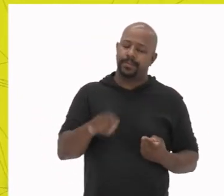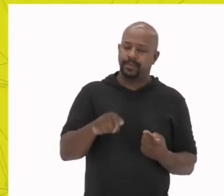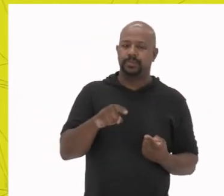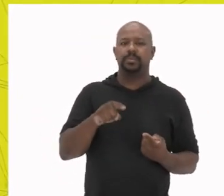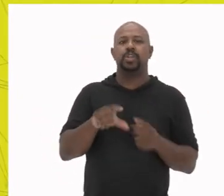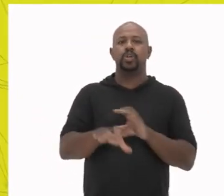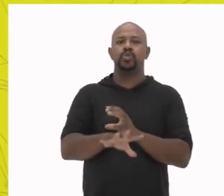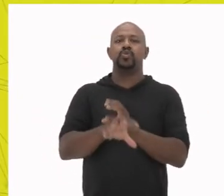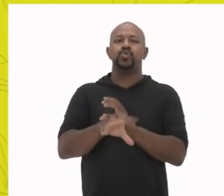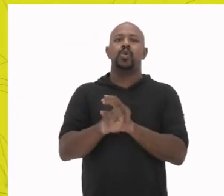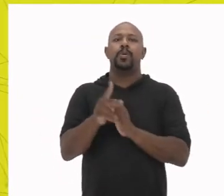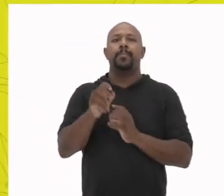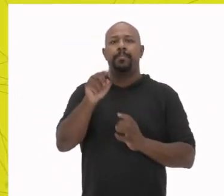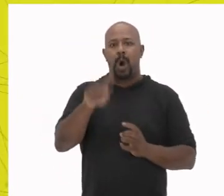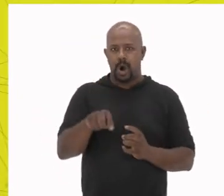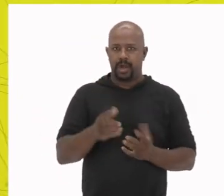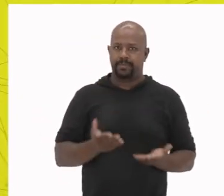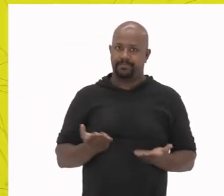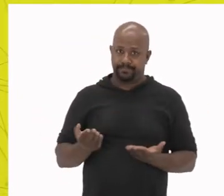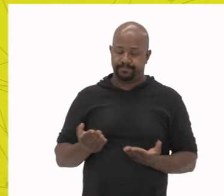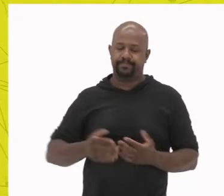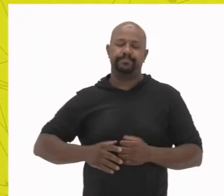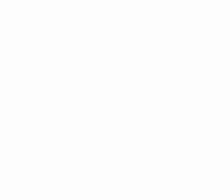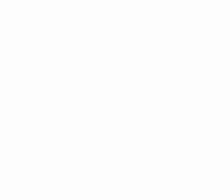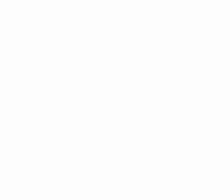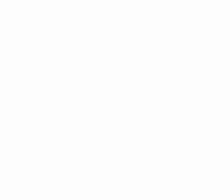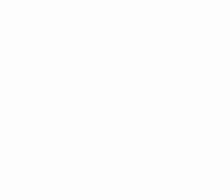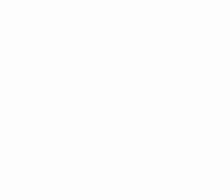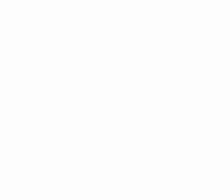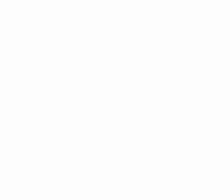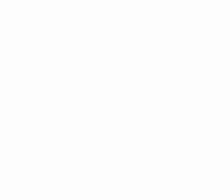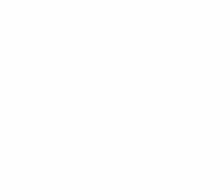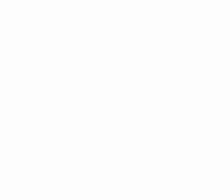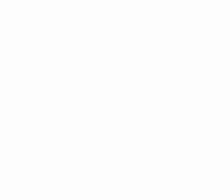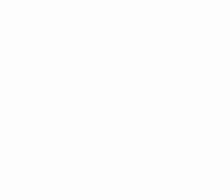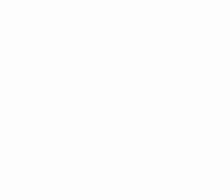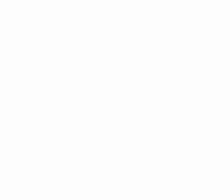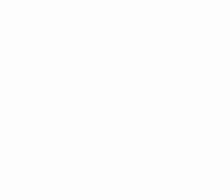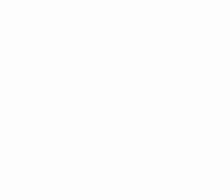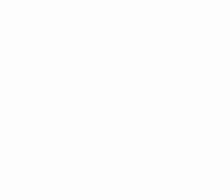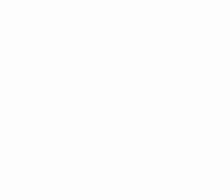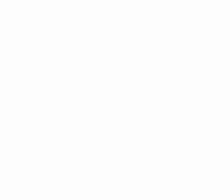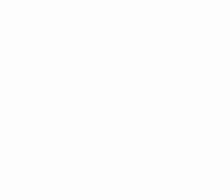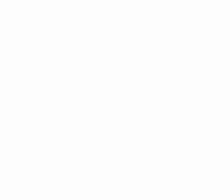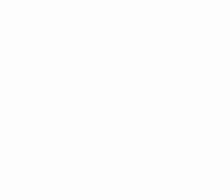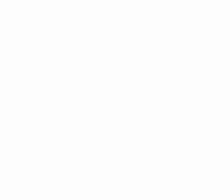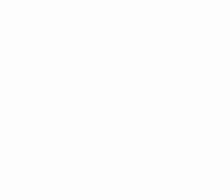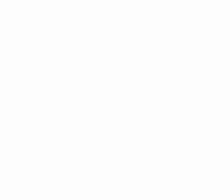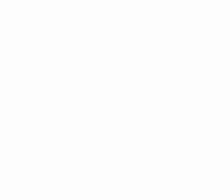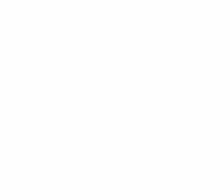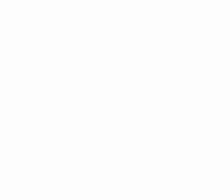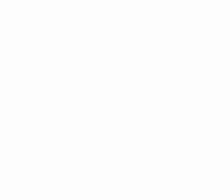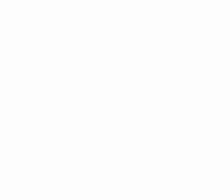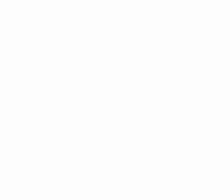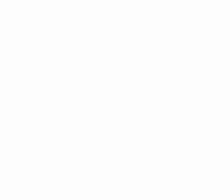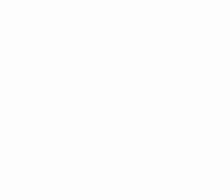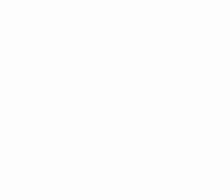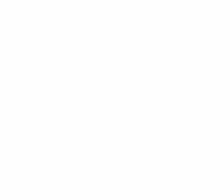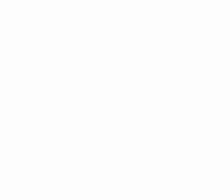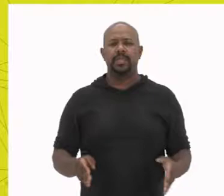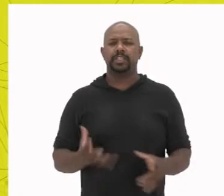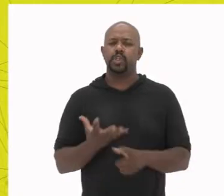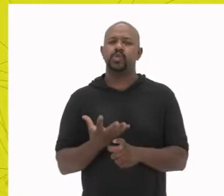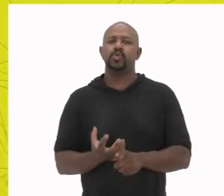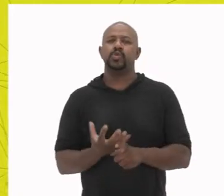os equipamentos temos aspiradores de pó. Mãos aproximam um filtro de um reservatório de pó na cor